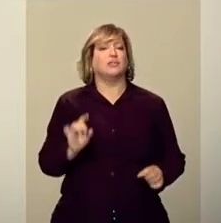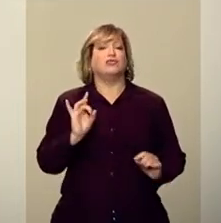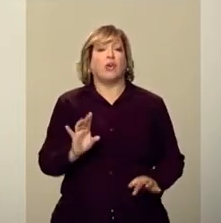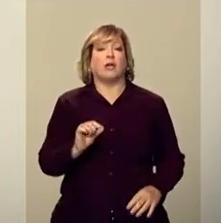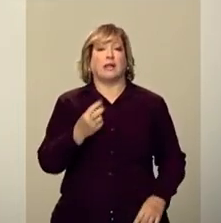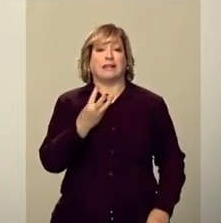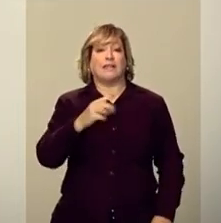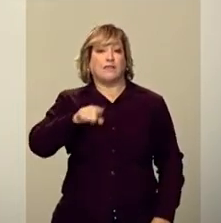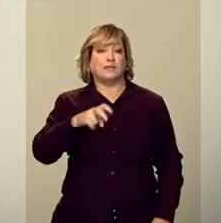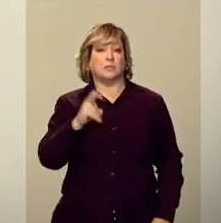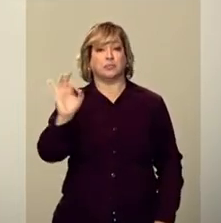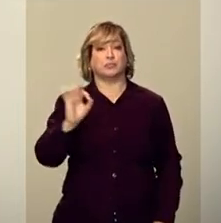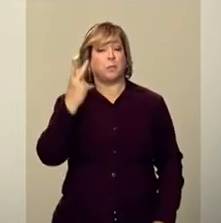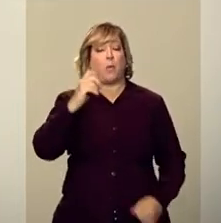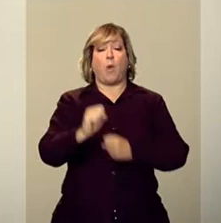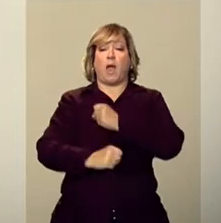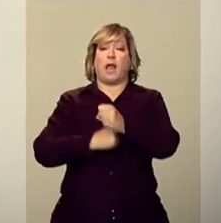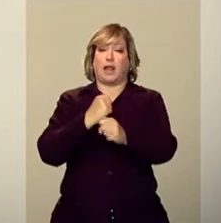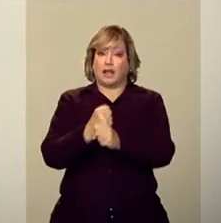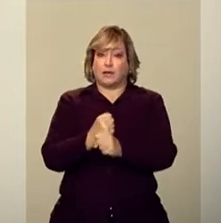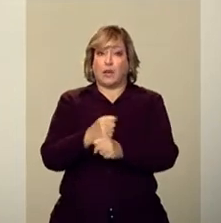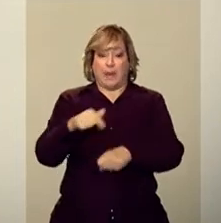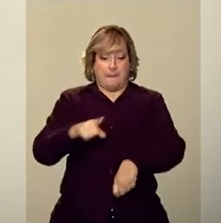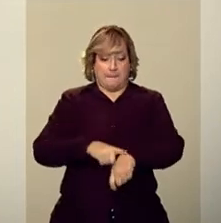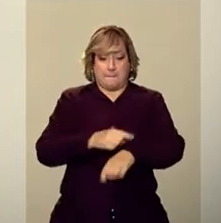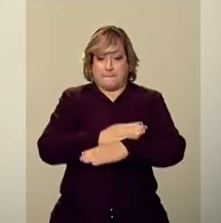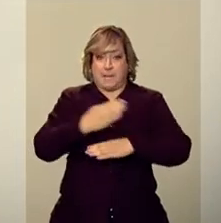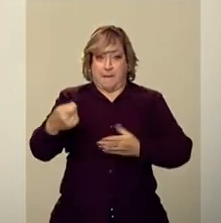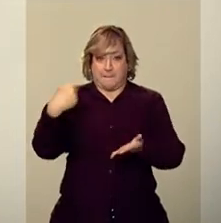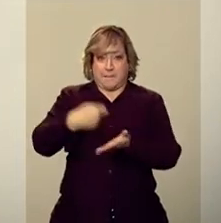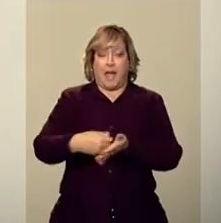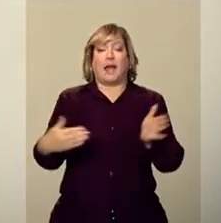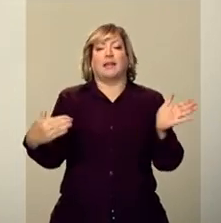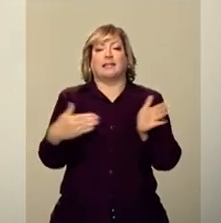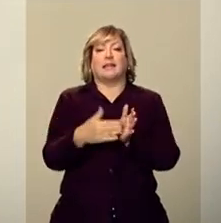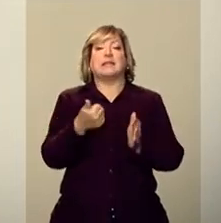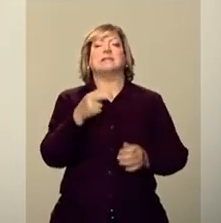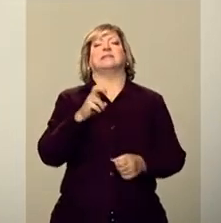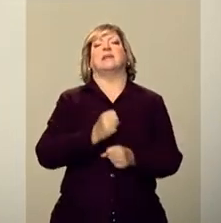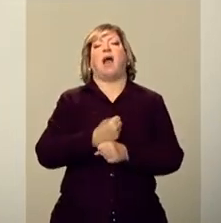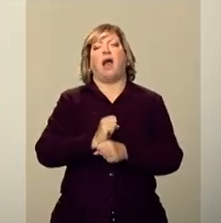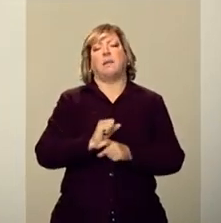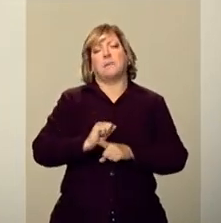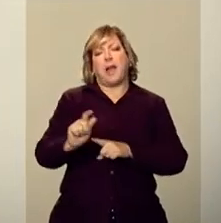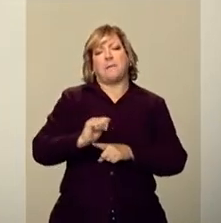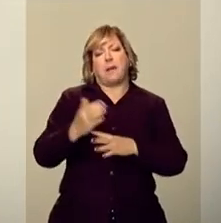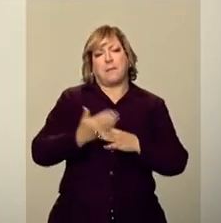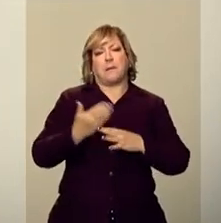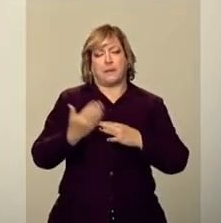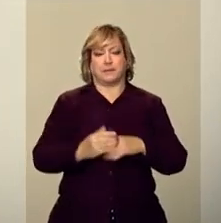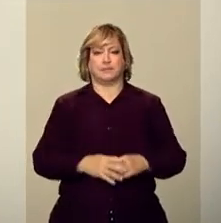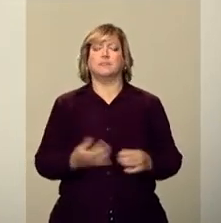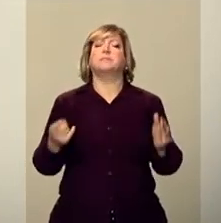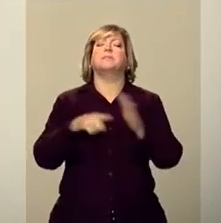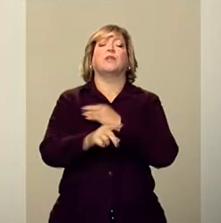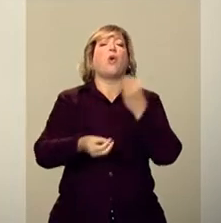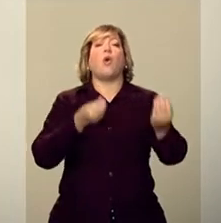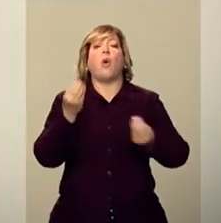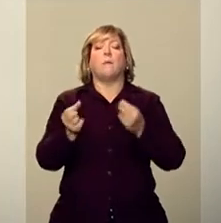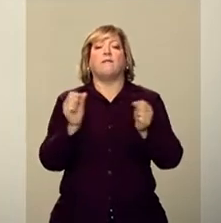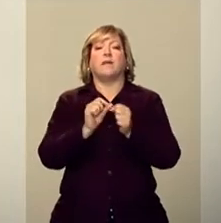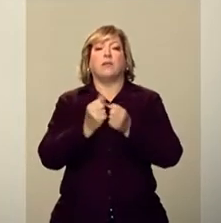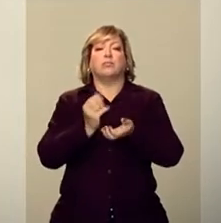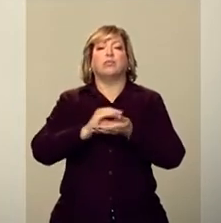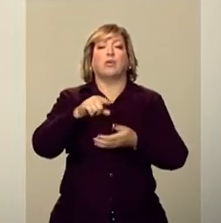apenas 3,5% ao ano e o prazo para pagamento é de até 15 anos E como vão ser feitos os investimentos nos